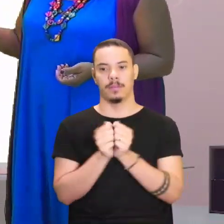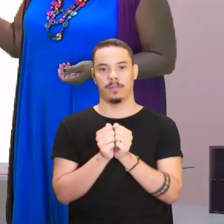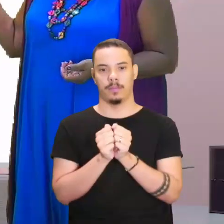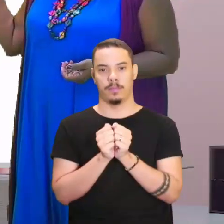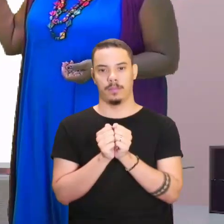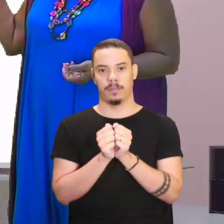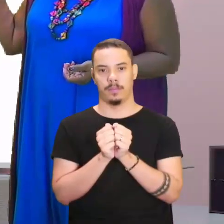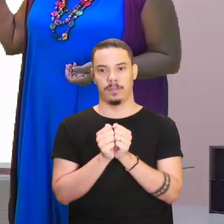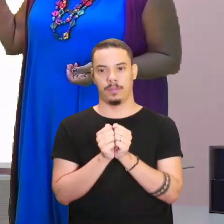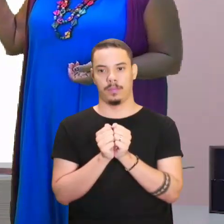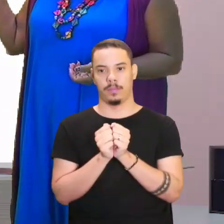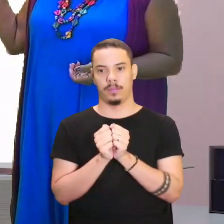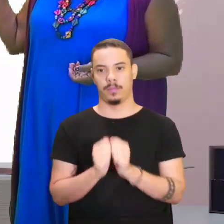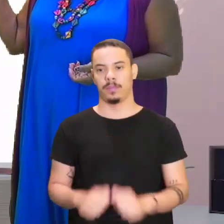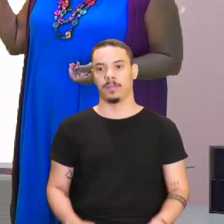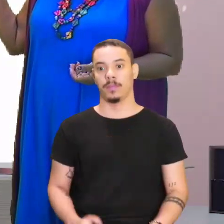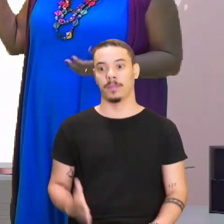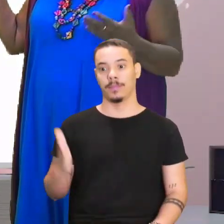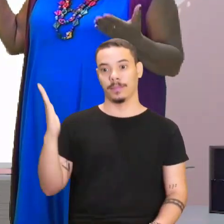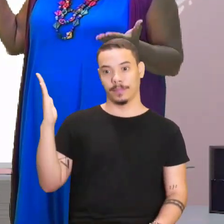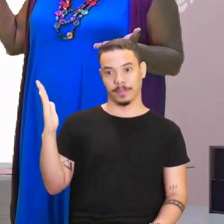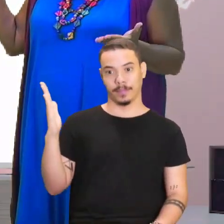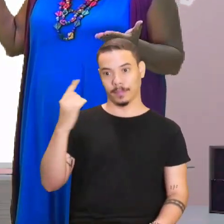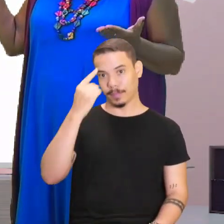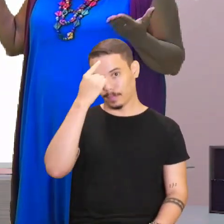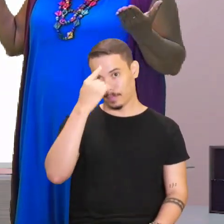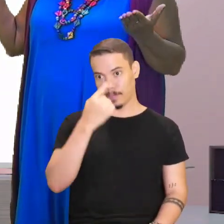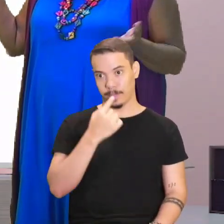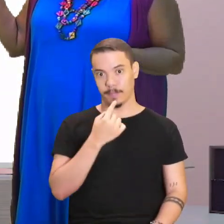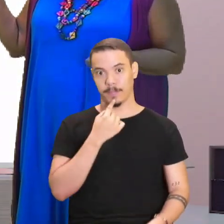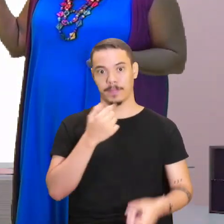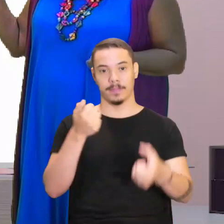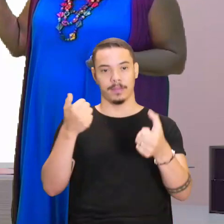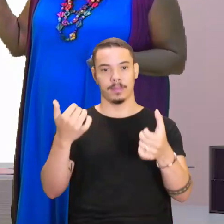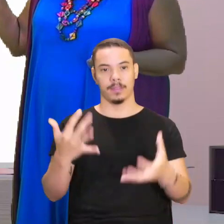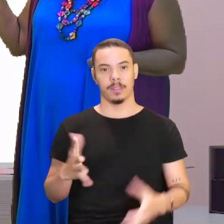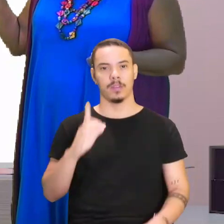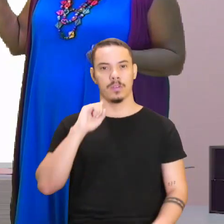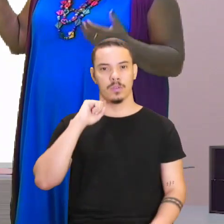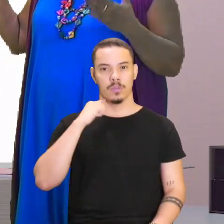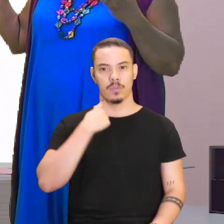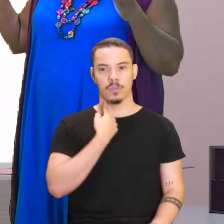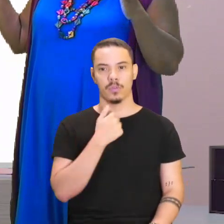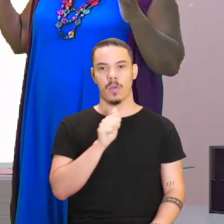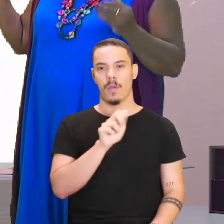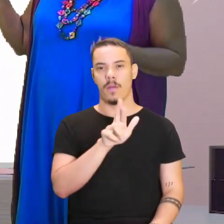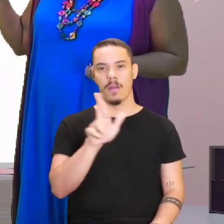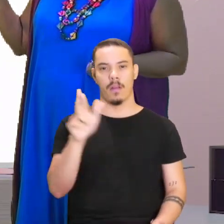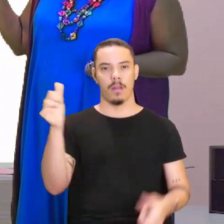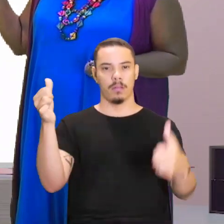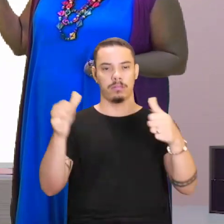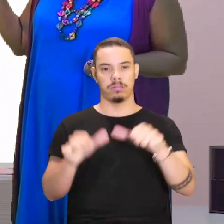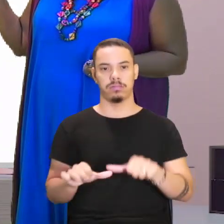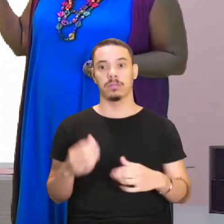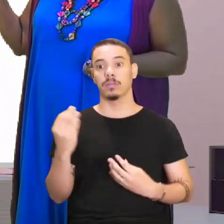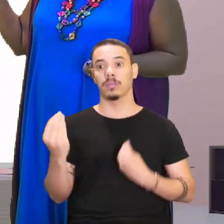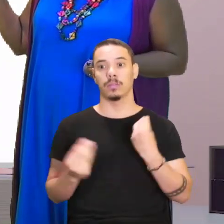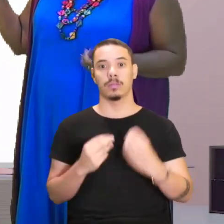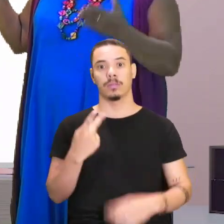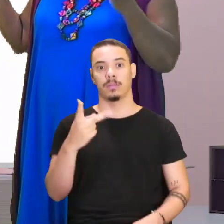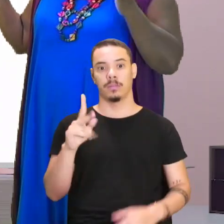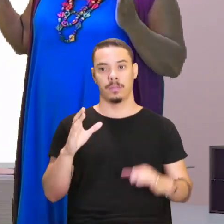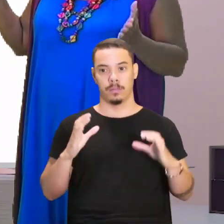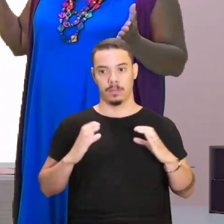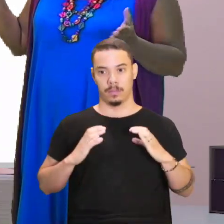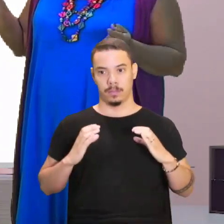o nosso estudante acompanhar. Olha essa imagem aqui, falando da questão da poluição do ar. Como é que está aí na sua cidade,